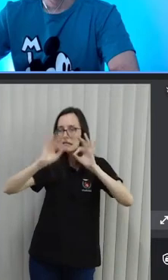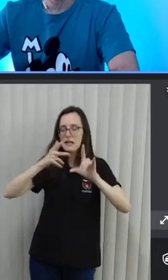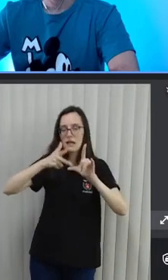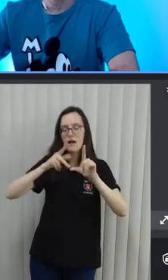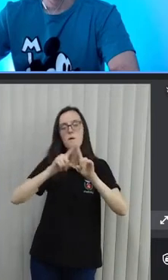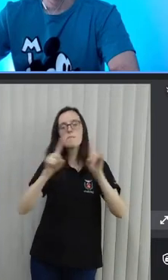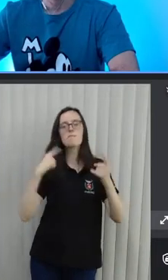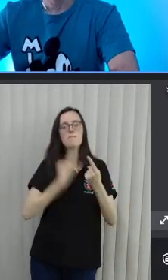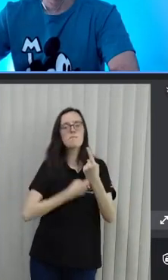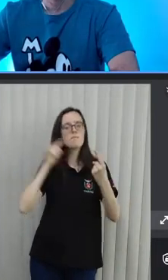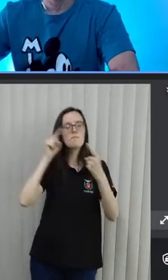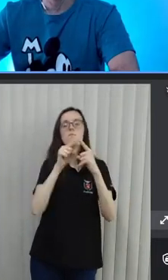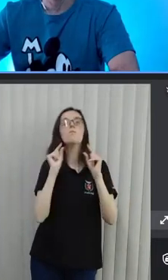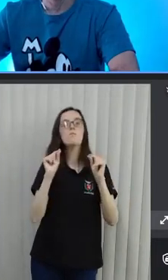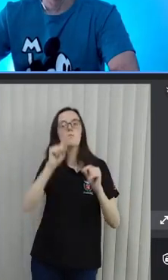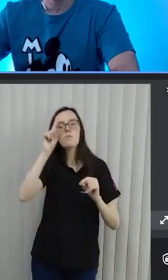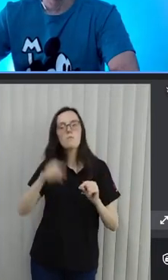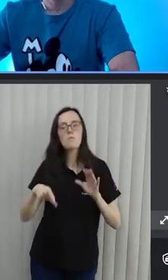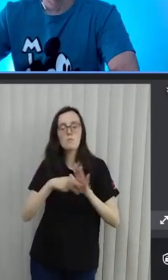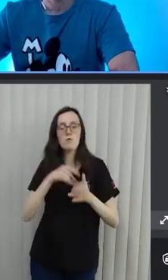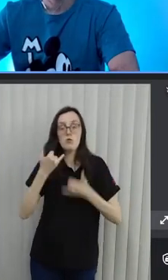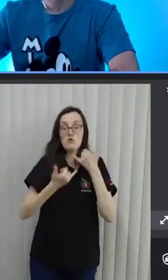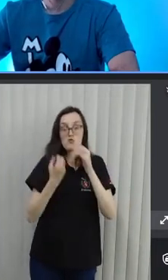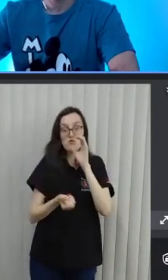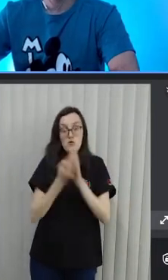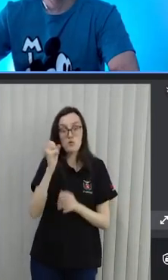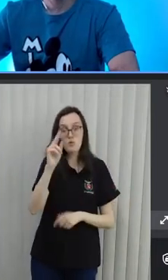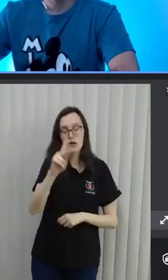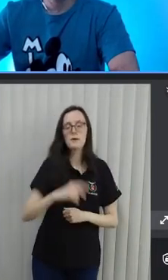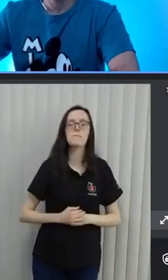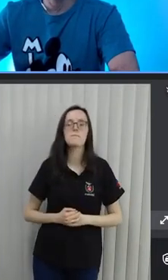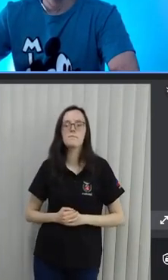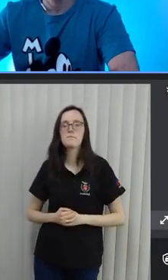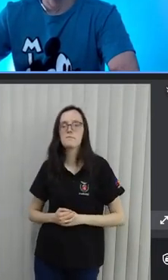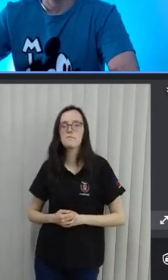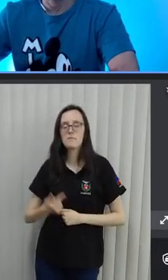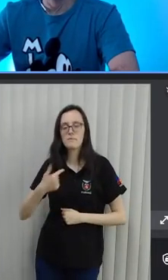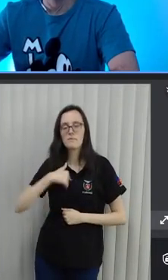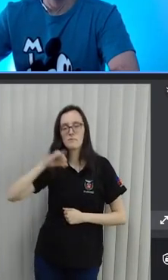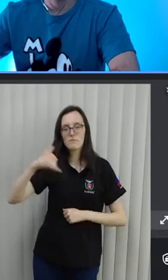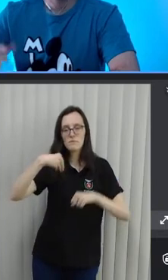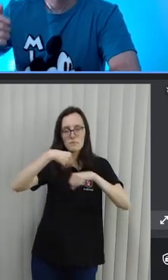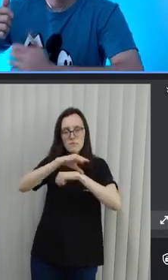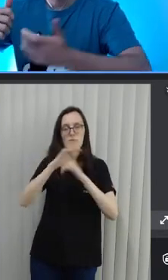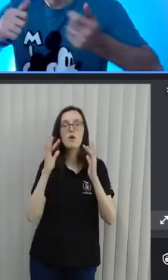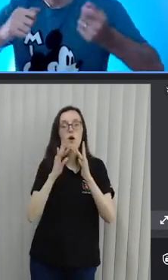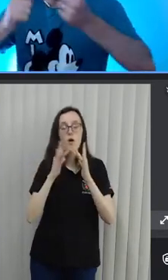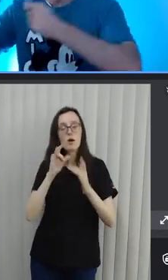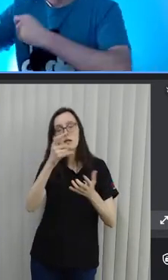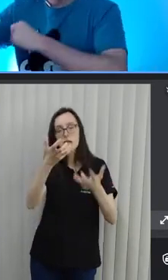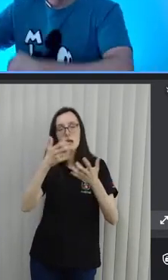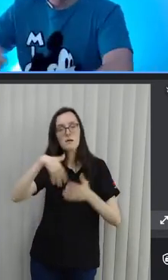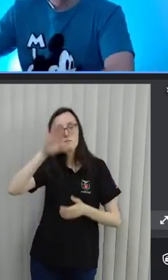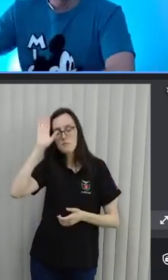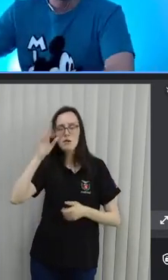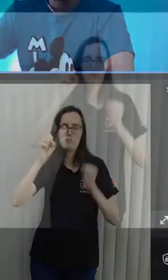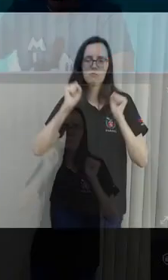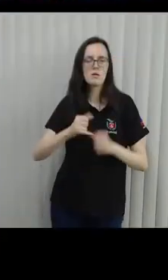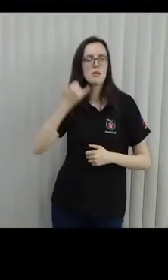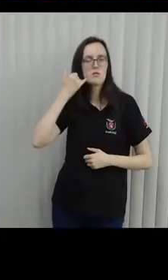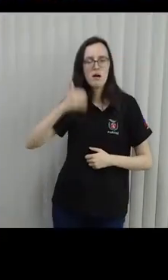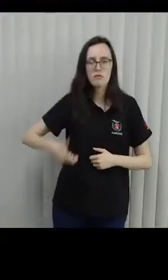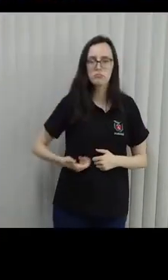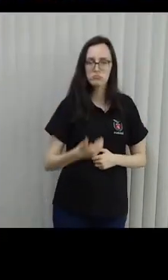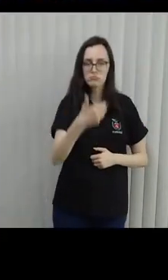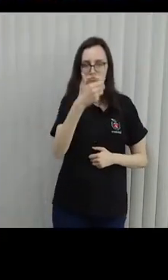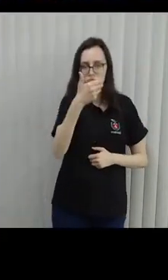Mas a ideia é a gente ter esse joguinho criado, tá bom? Vou deixar aqui só a minha rede de contato, pra, se você quiser aproximar, apontar seu celular para a